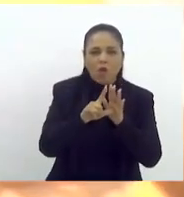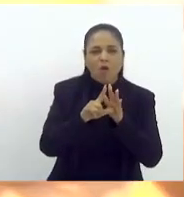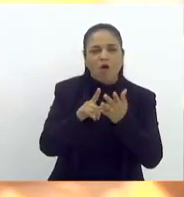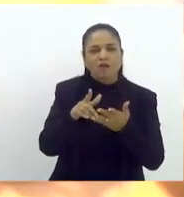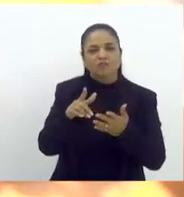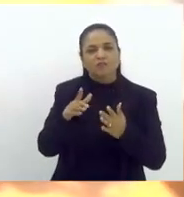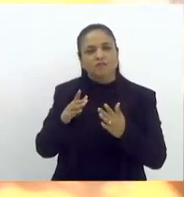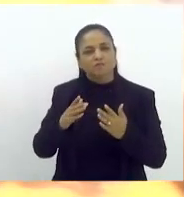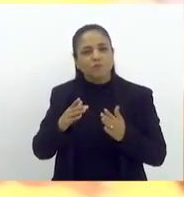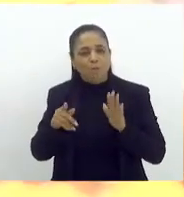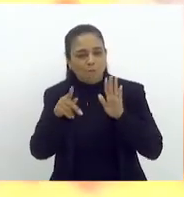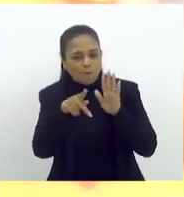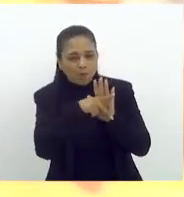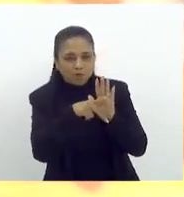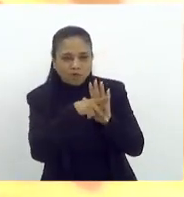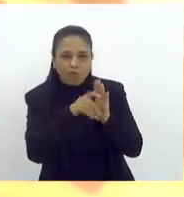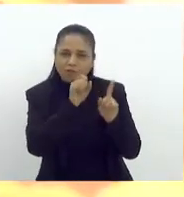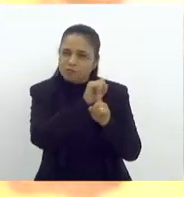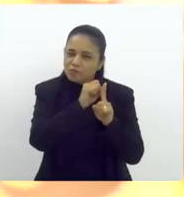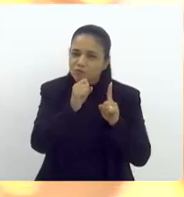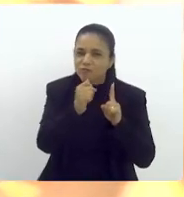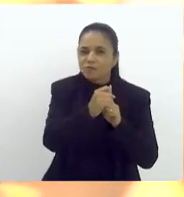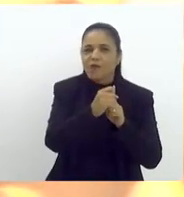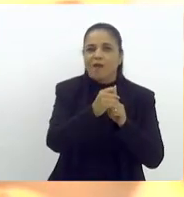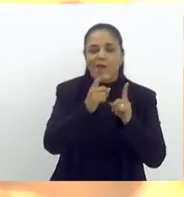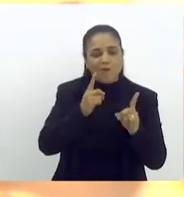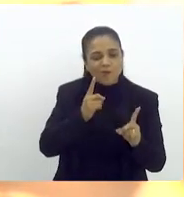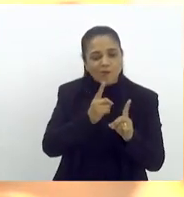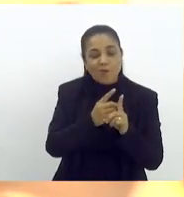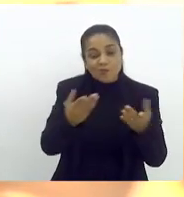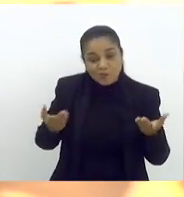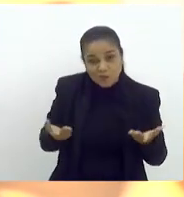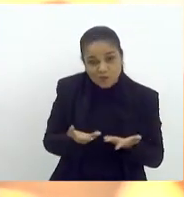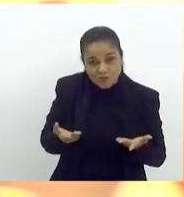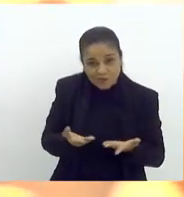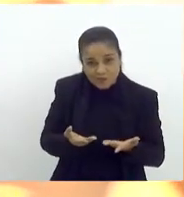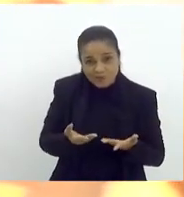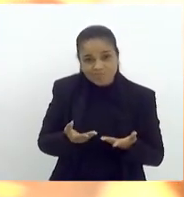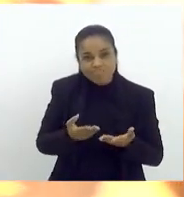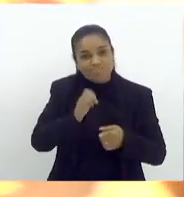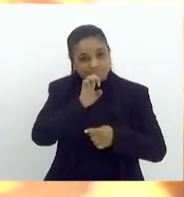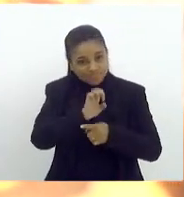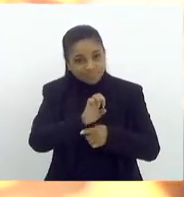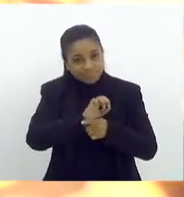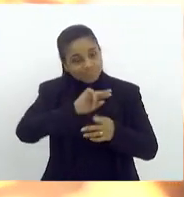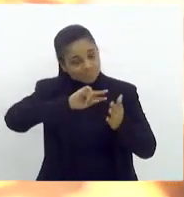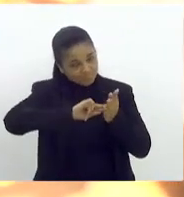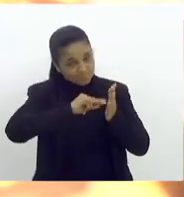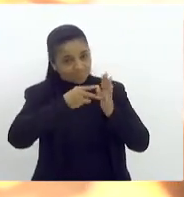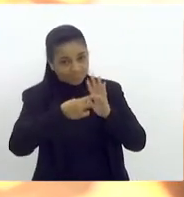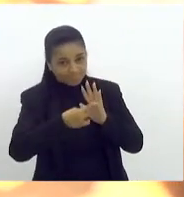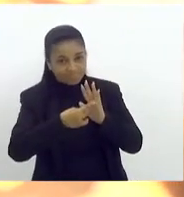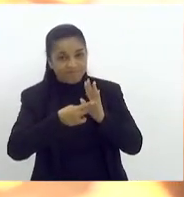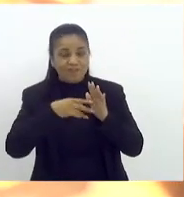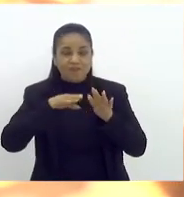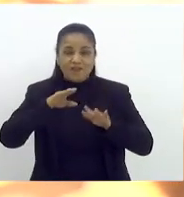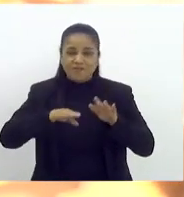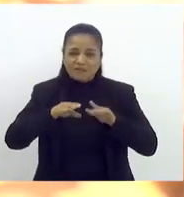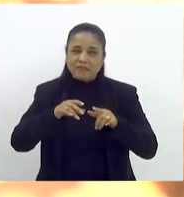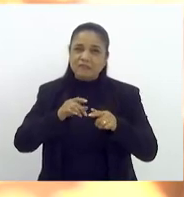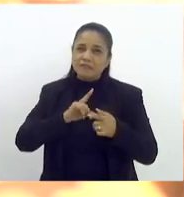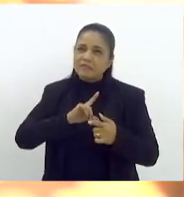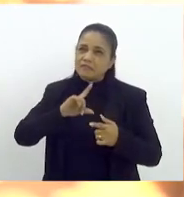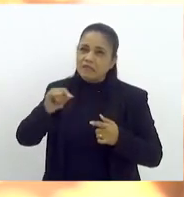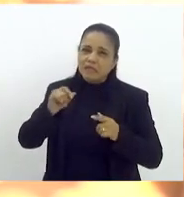no teu espaço no teu projeto social fazer esse encontro aqui é isso que significa estado muitas vezes a gente roda sai